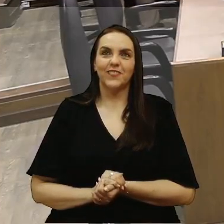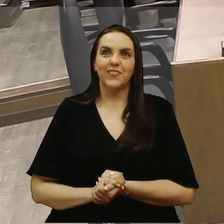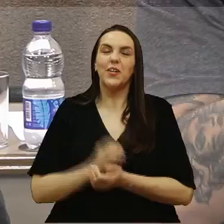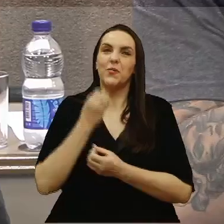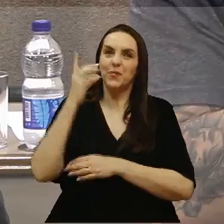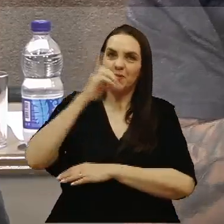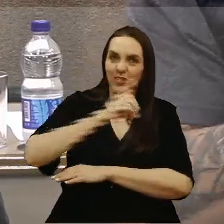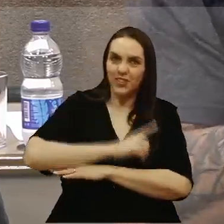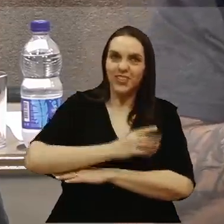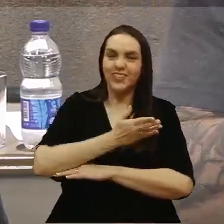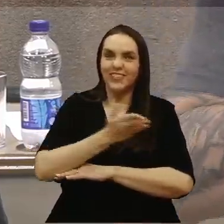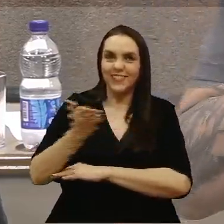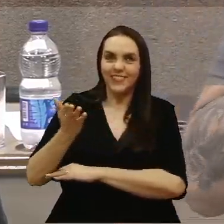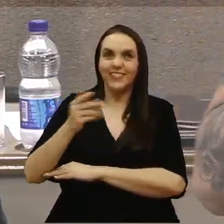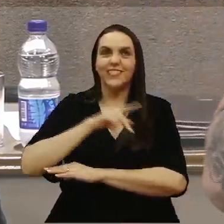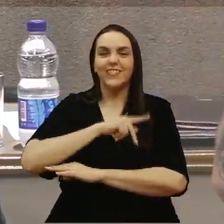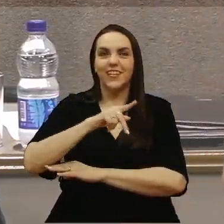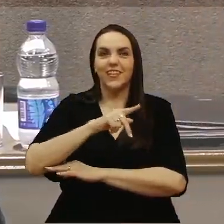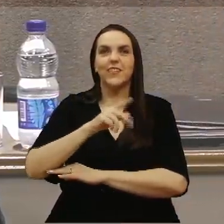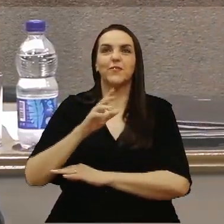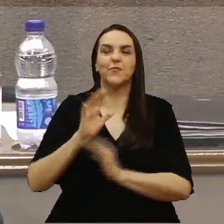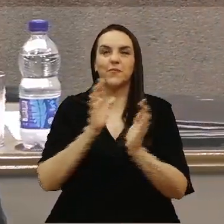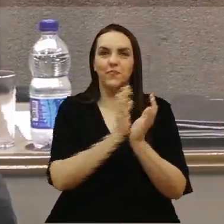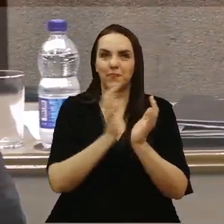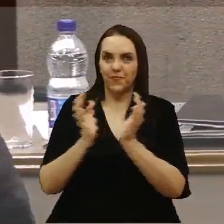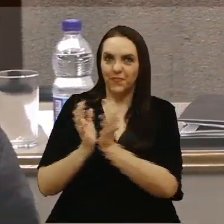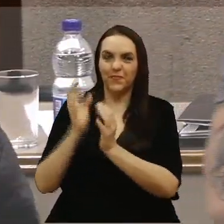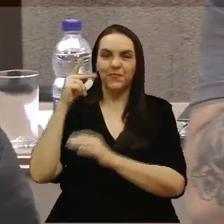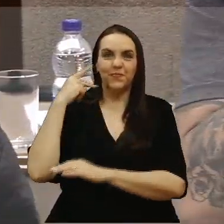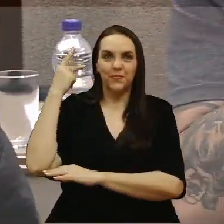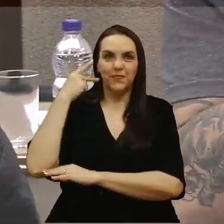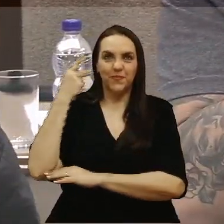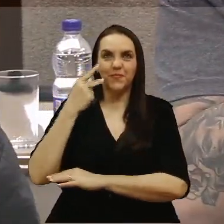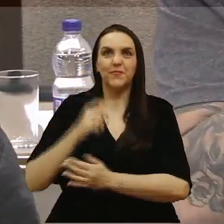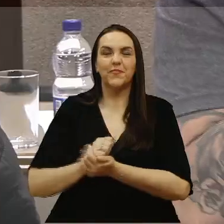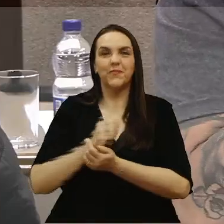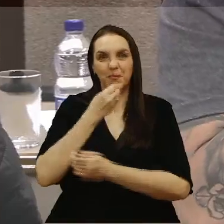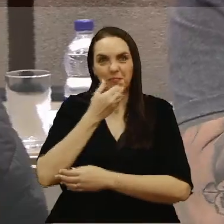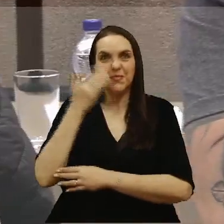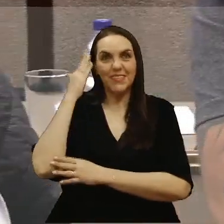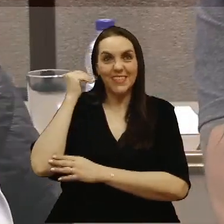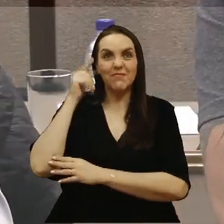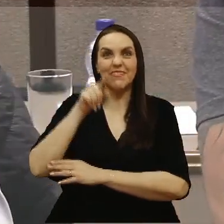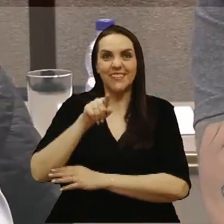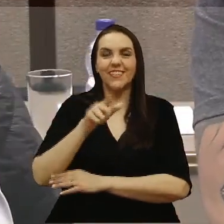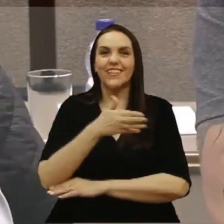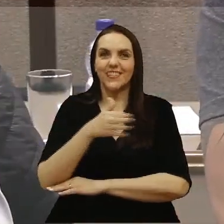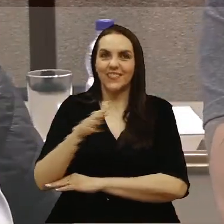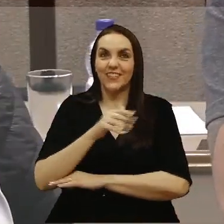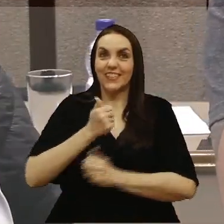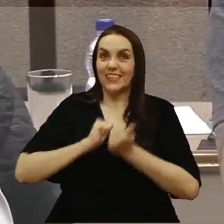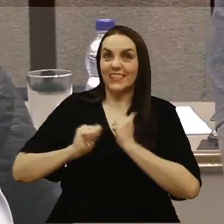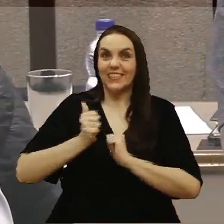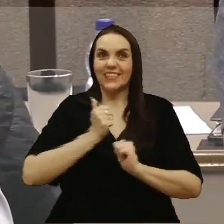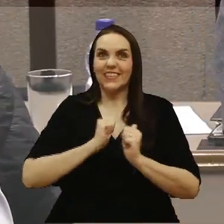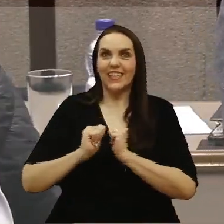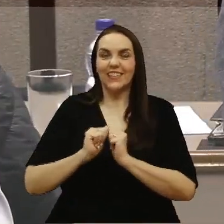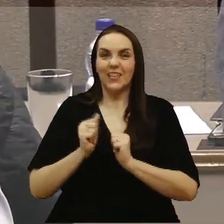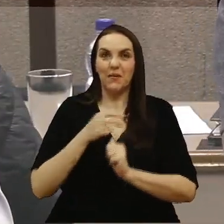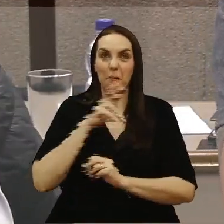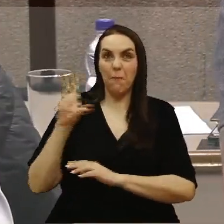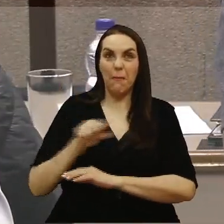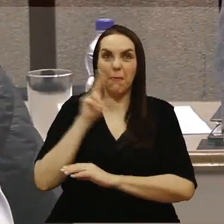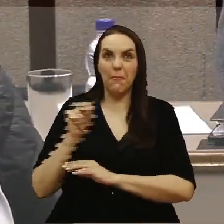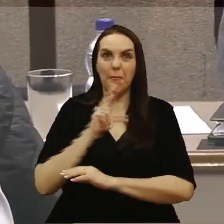Bom dia, senhor presidente, nobres colegas vereadores. É bom saber, às vezes, na ansiedade, o camarada vai falando